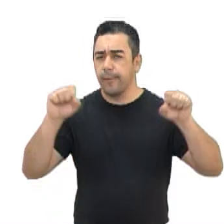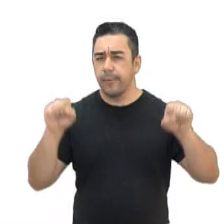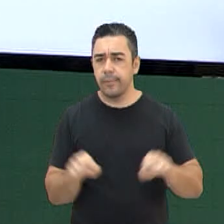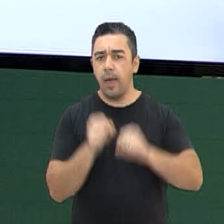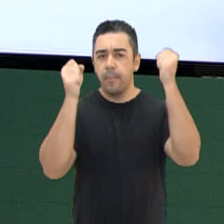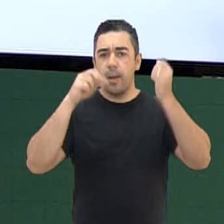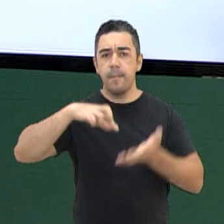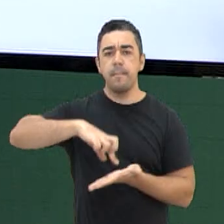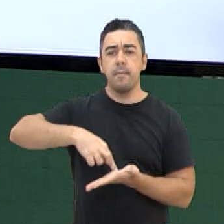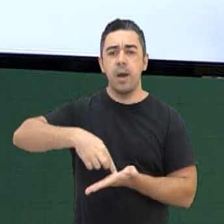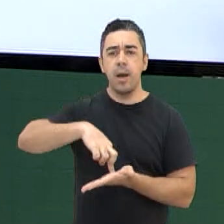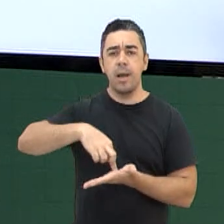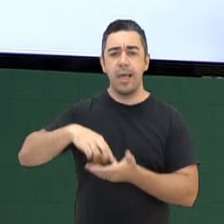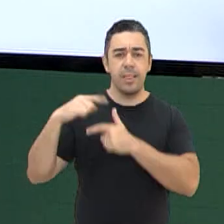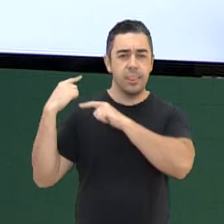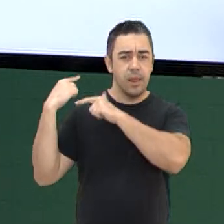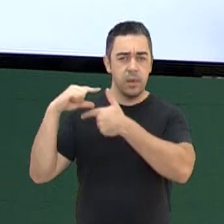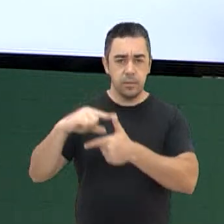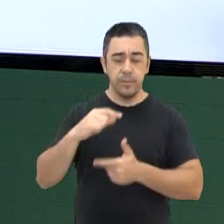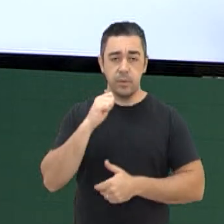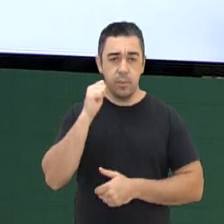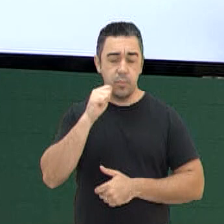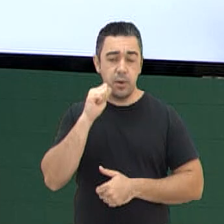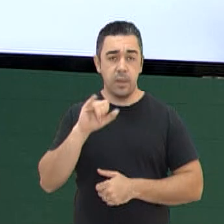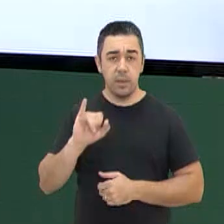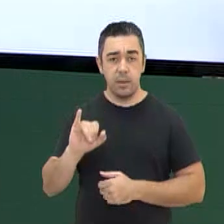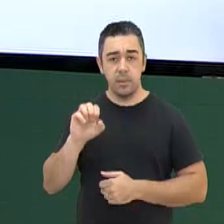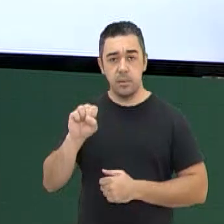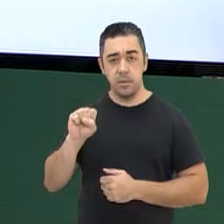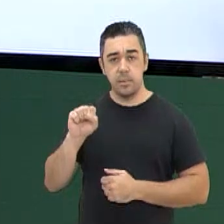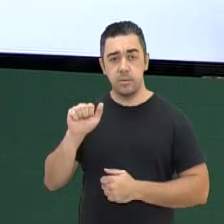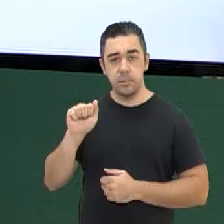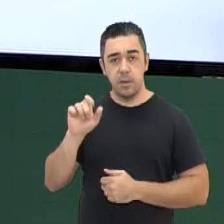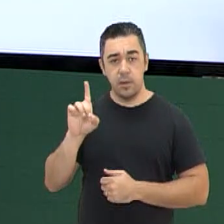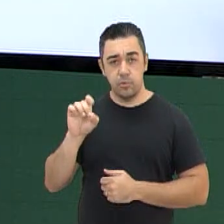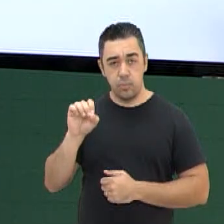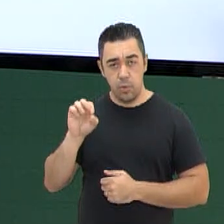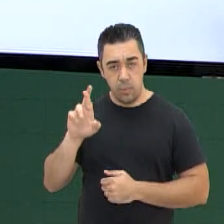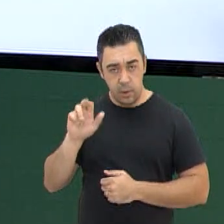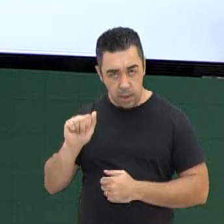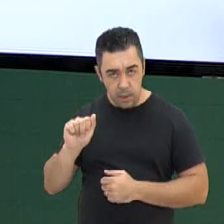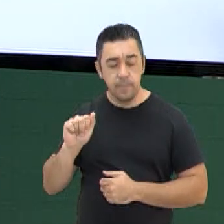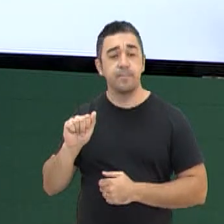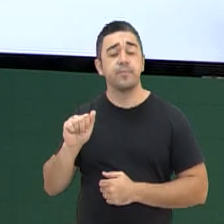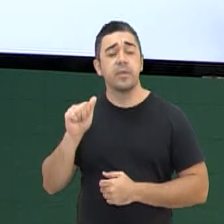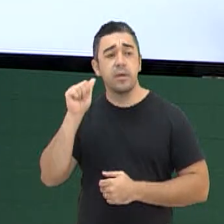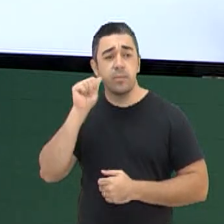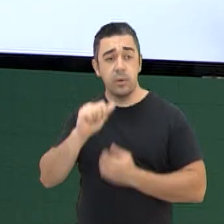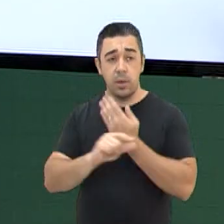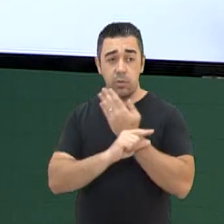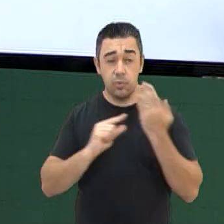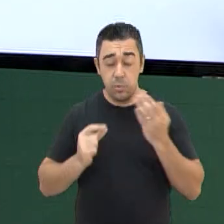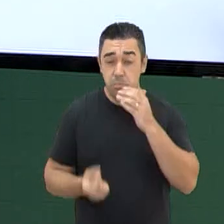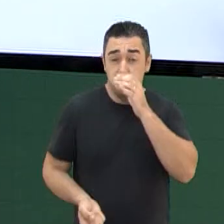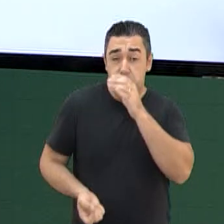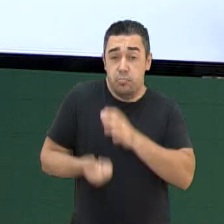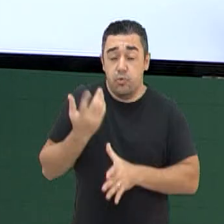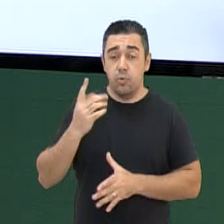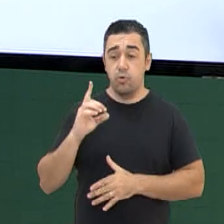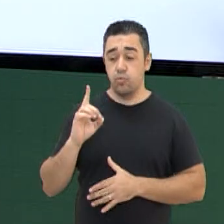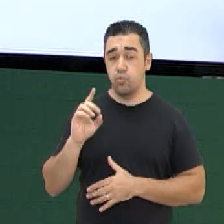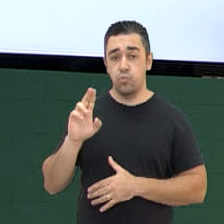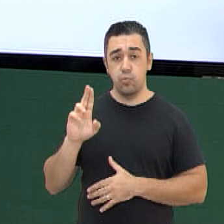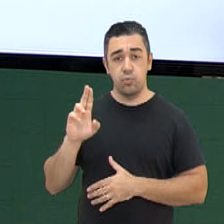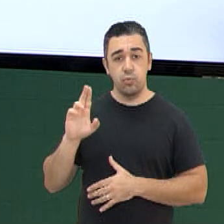uma figura, uma pessoa chamada Isadora Duncan, uma das grandes representantes do início dessa dança moderna, e ela